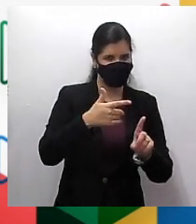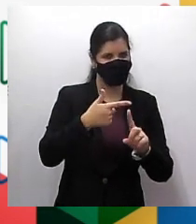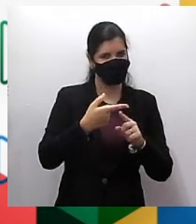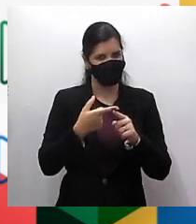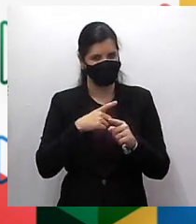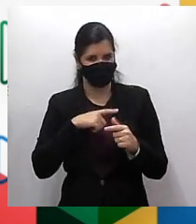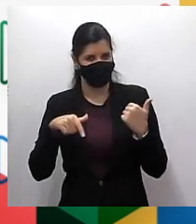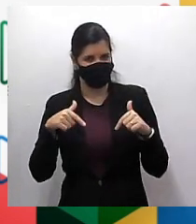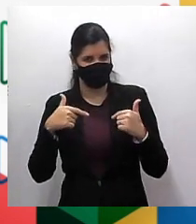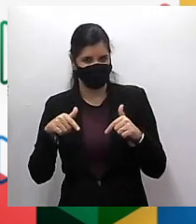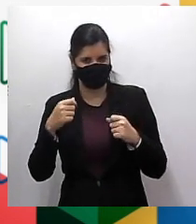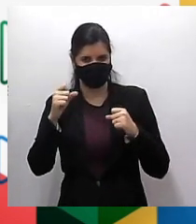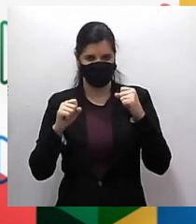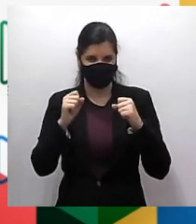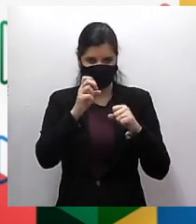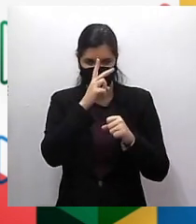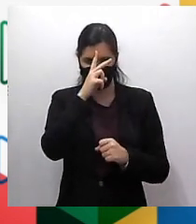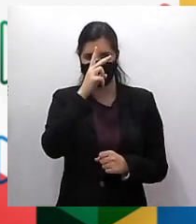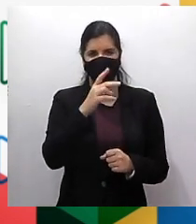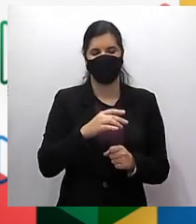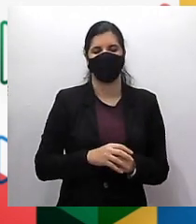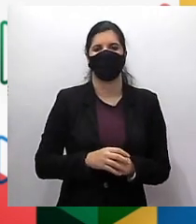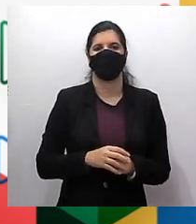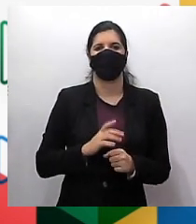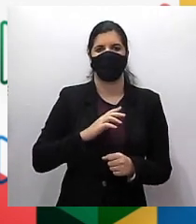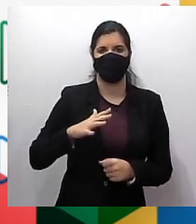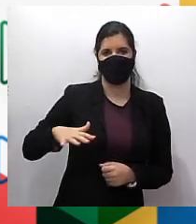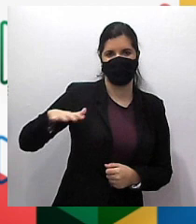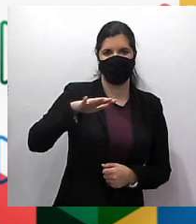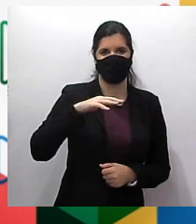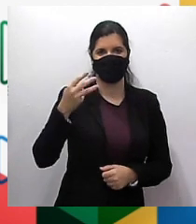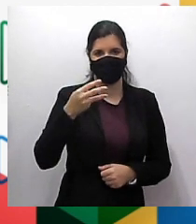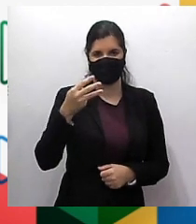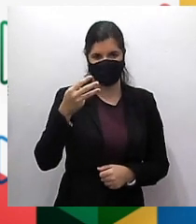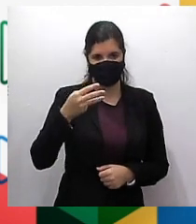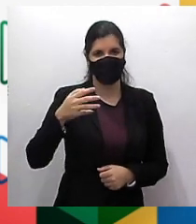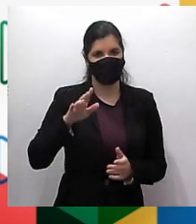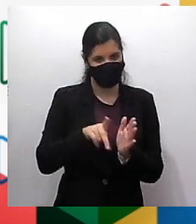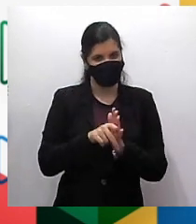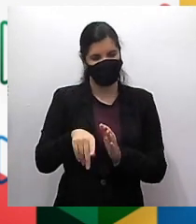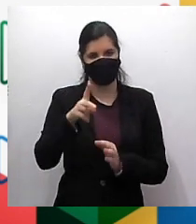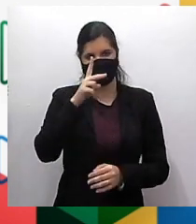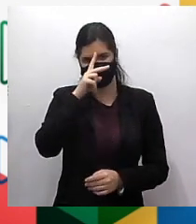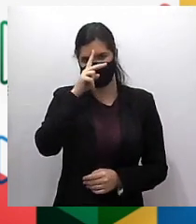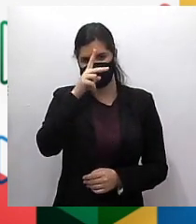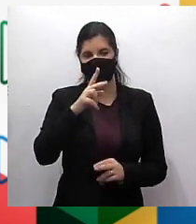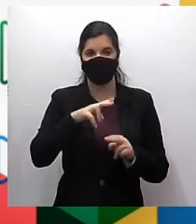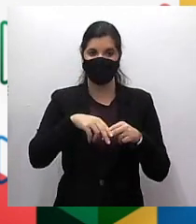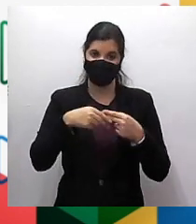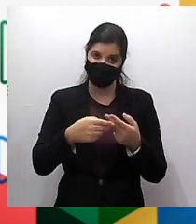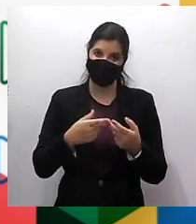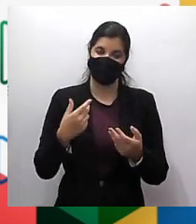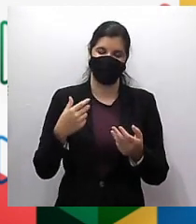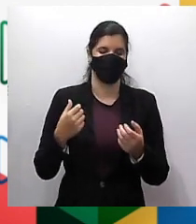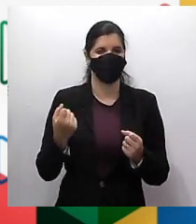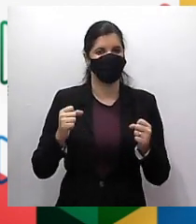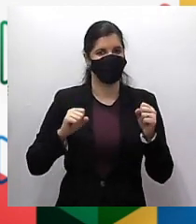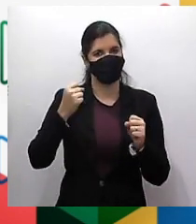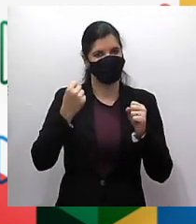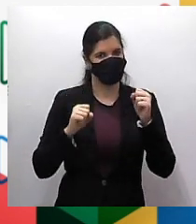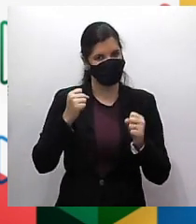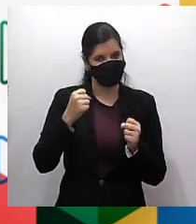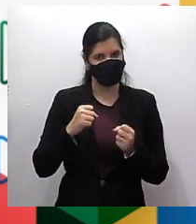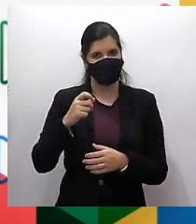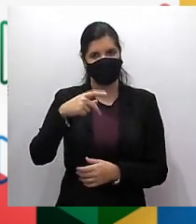temos atividade industrial forte e nós temos um setor terciário também forte, né? Por conta da produção do PIB. A gente tem um